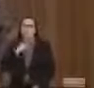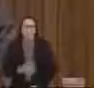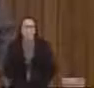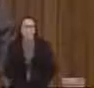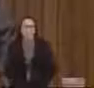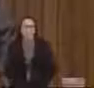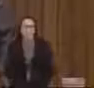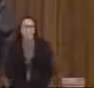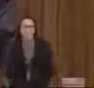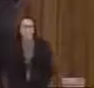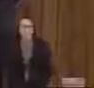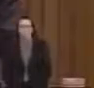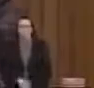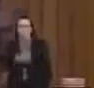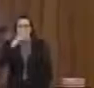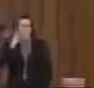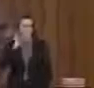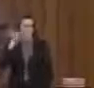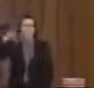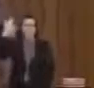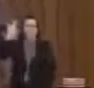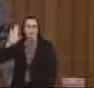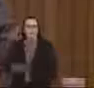Vinícius, deputado Hélio do Curso, me conceda uma parte, por gentileza.